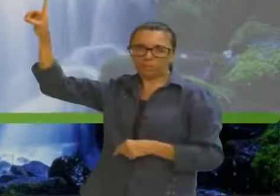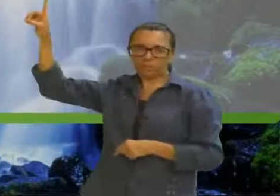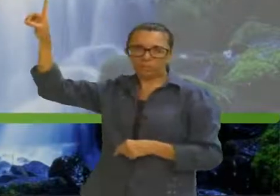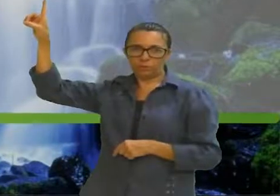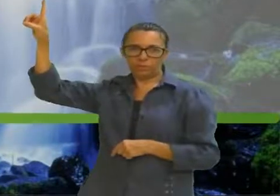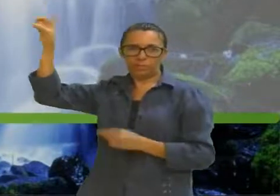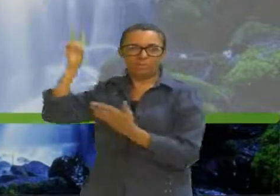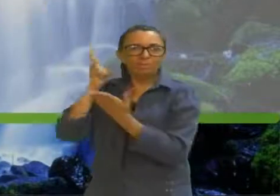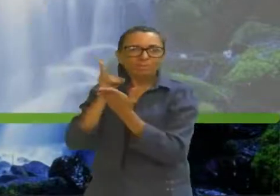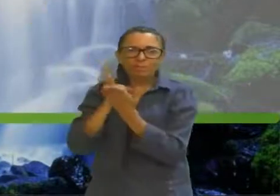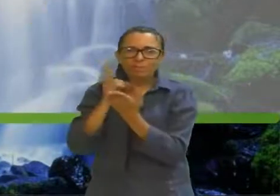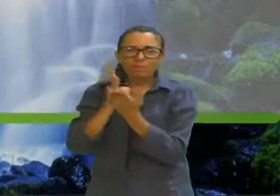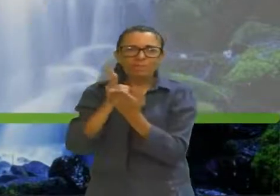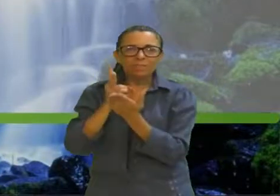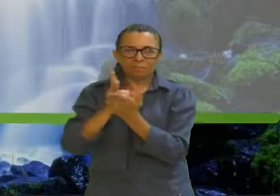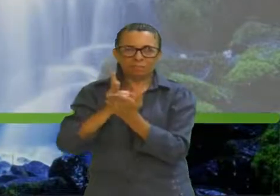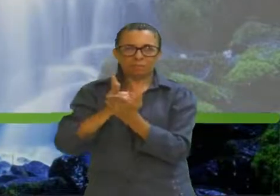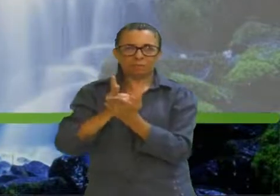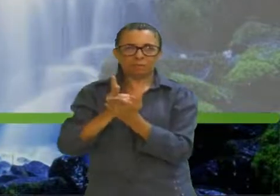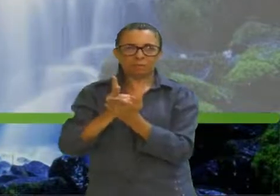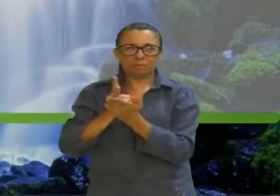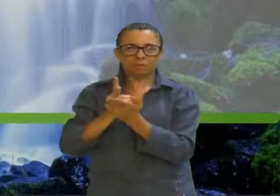sempre de estarmos fazendo os ajustes.